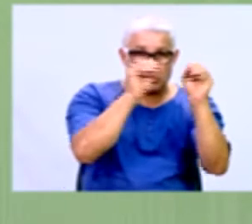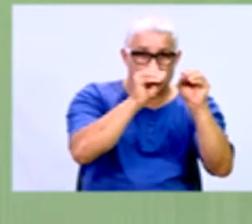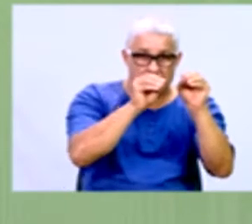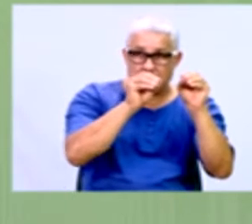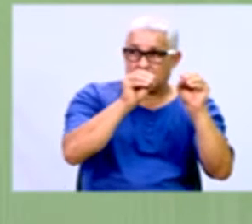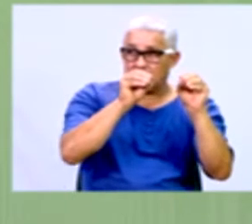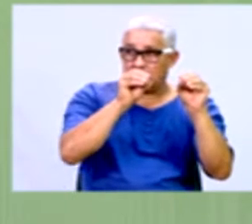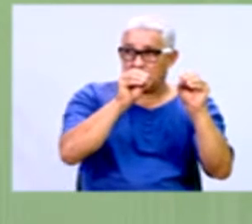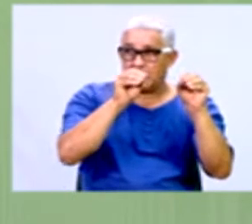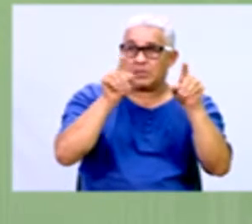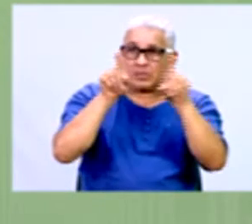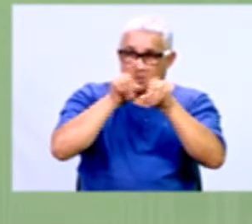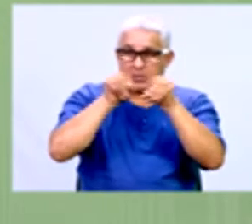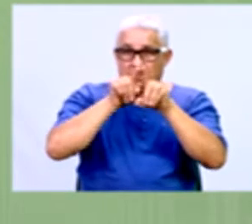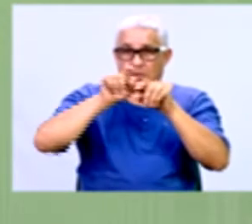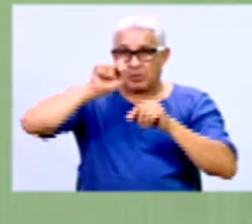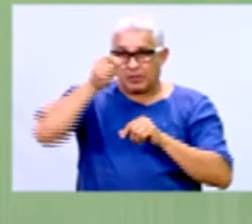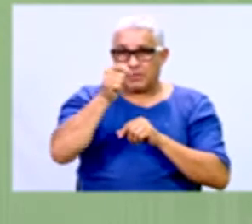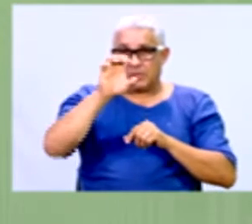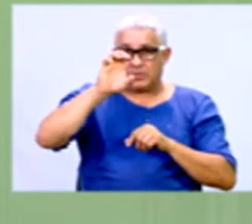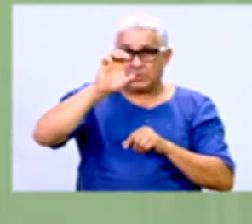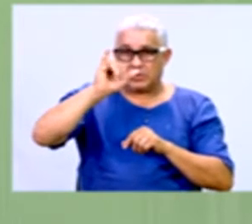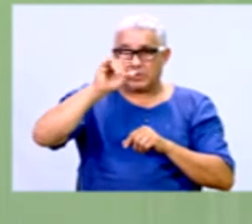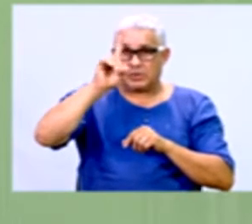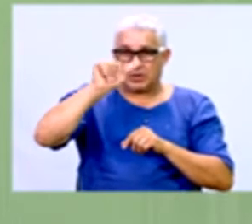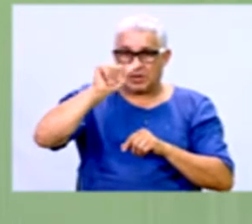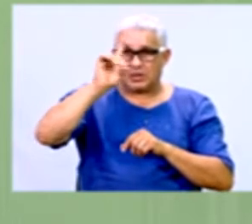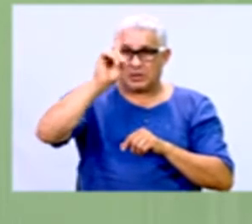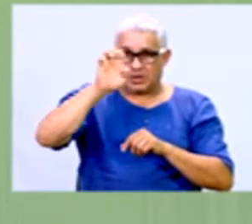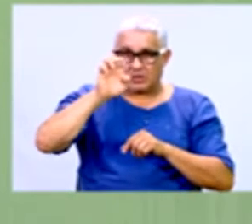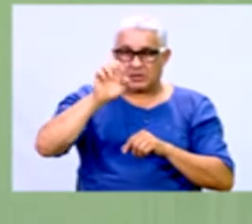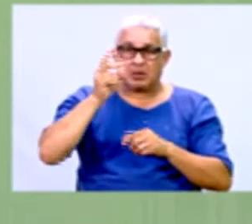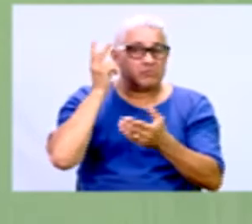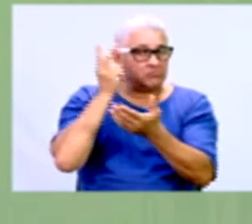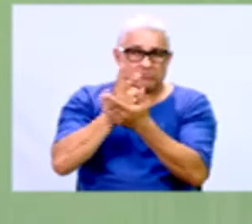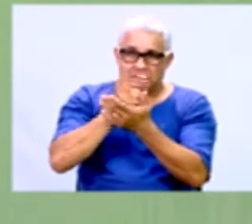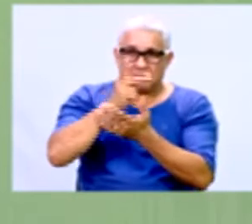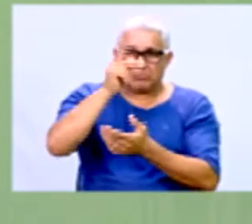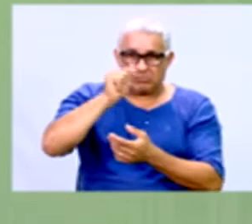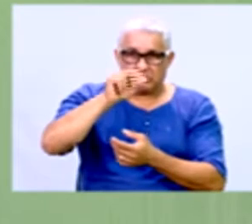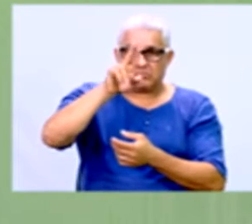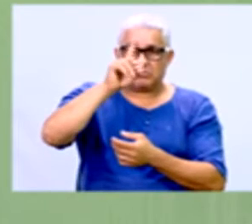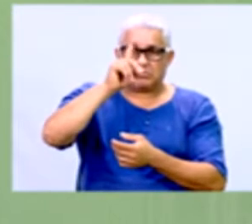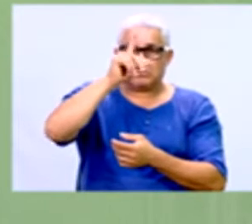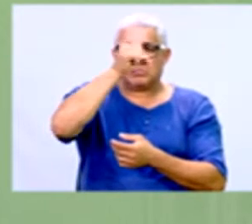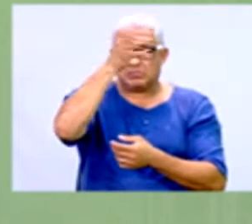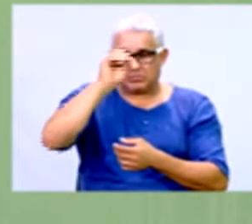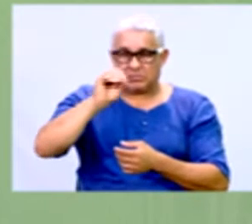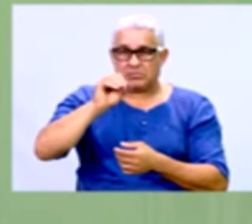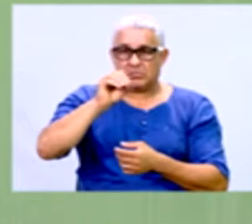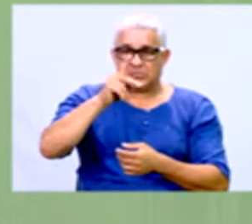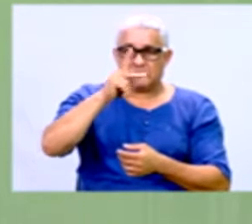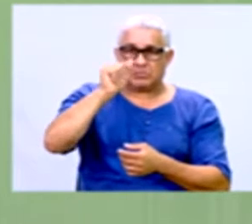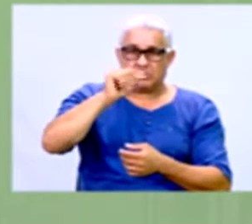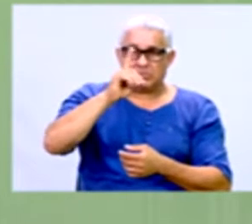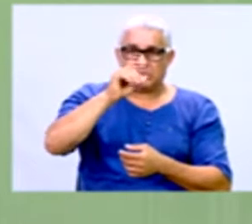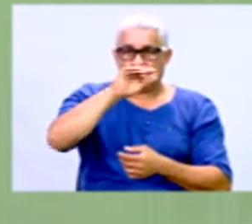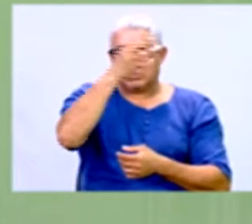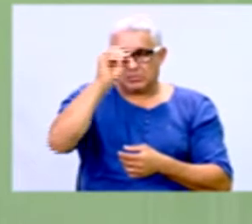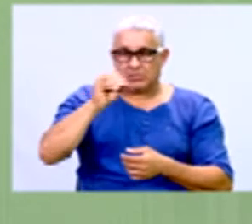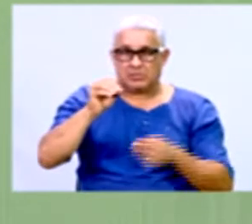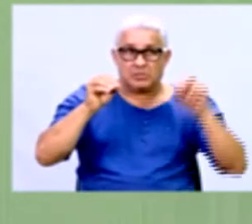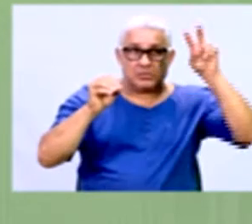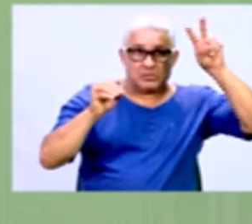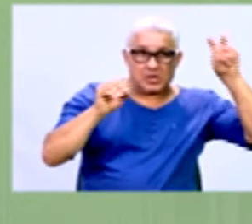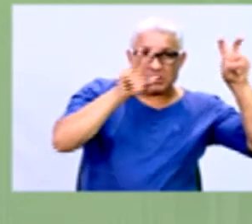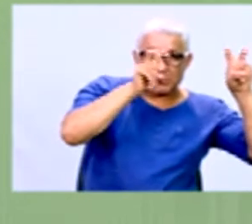cidade, certo? Todos eles possuem o mesmo padrão, entre aspas, né, separado por dois